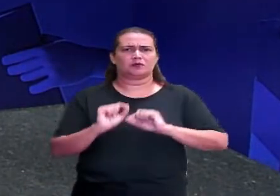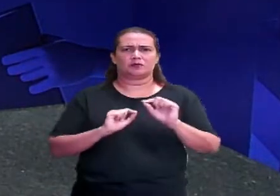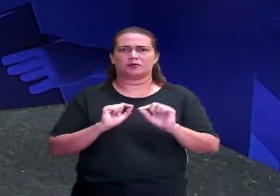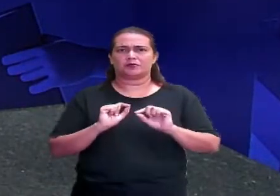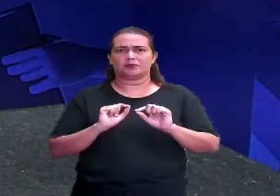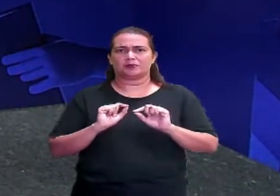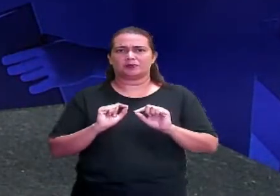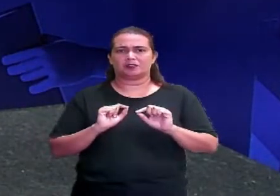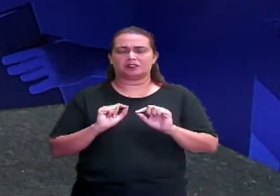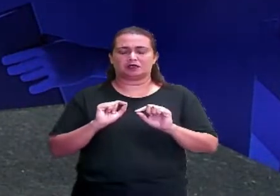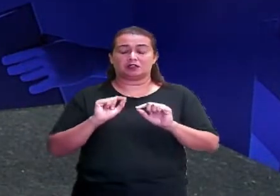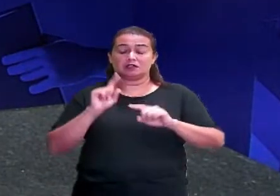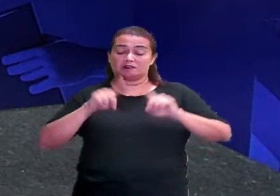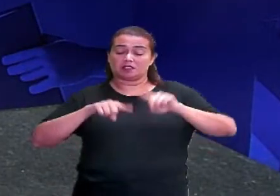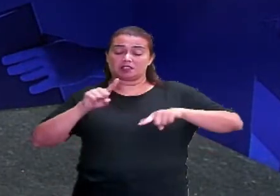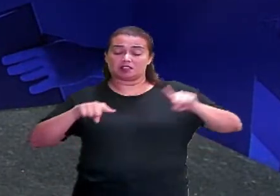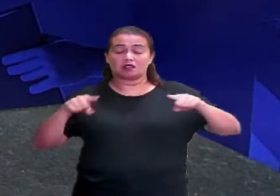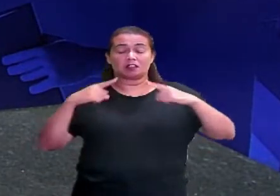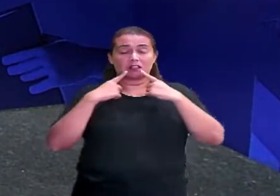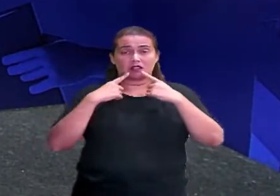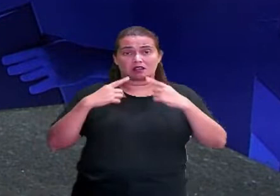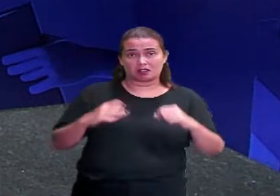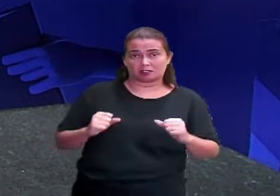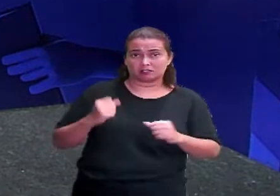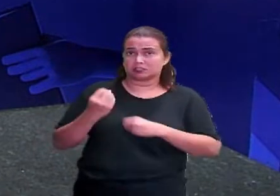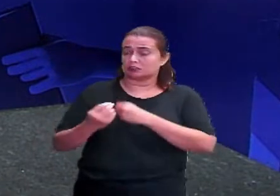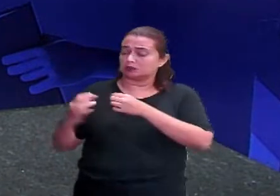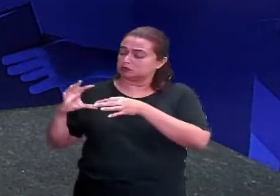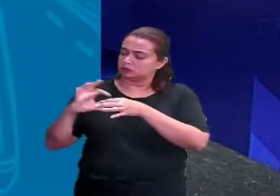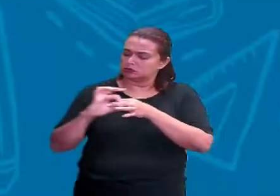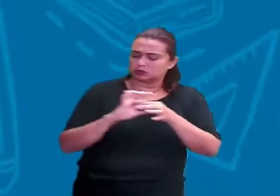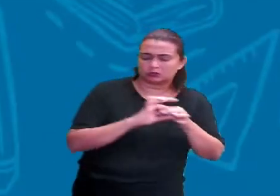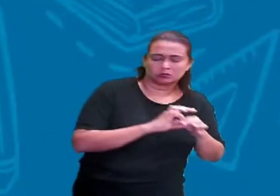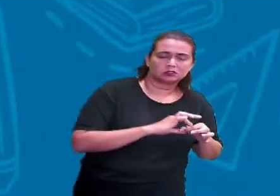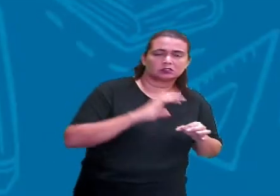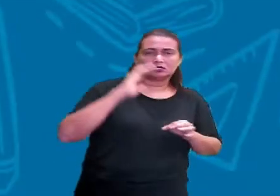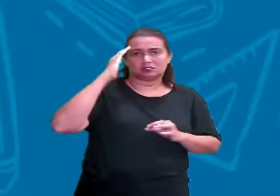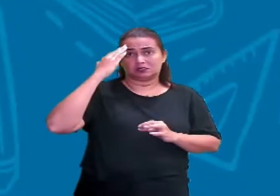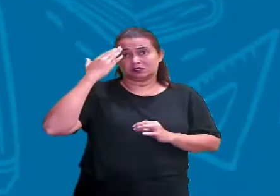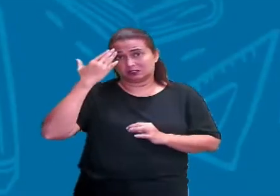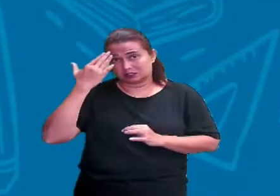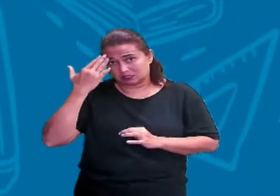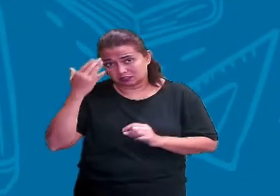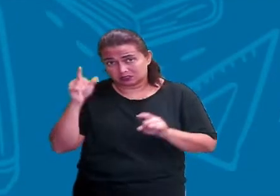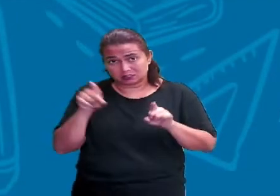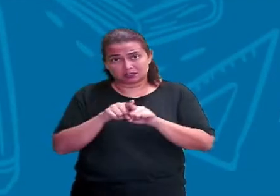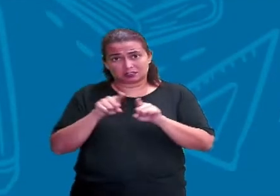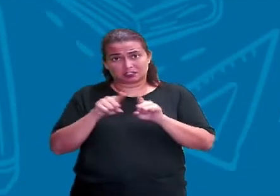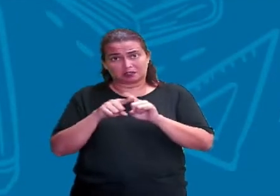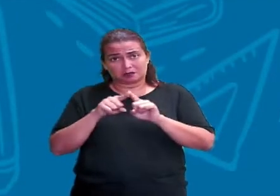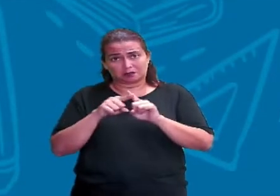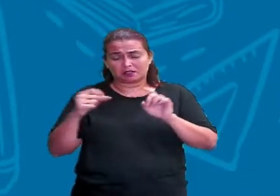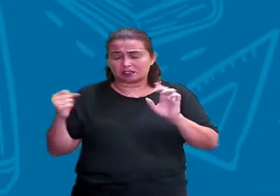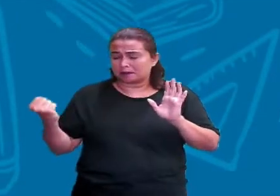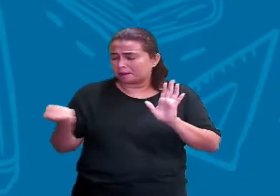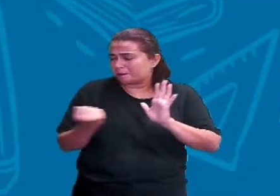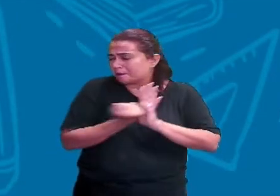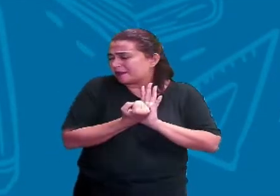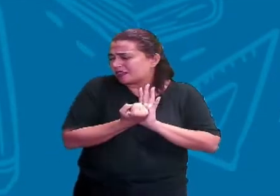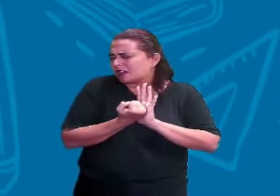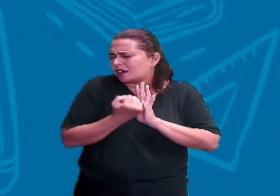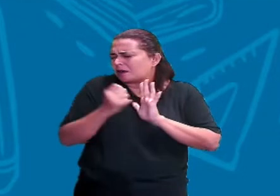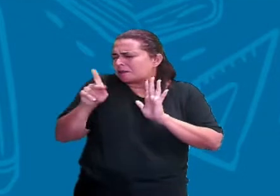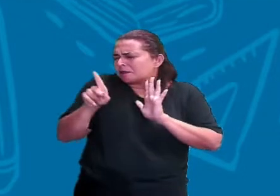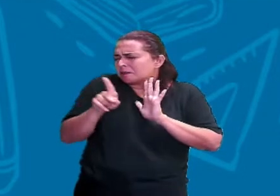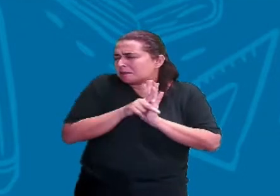variedade linguística utilizada ao contexto, relacionar marcas específicas da oralidade às marcas correspondentes